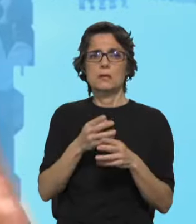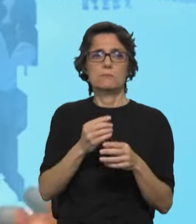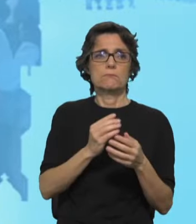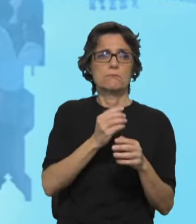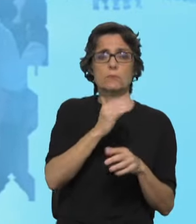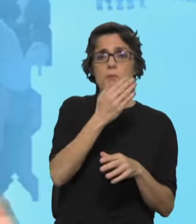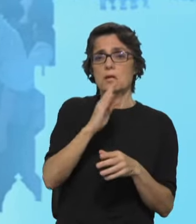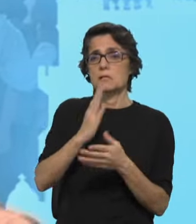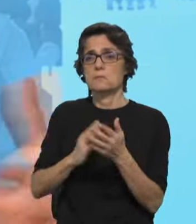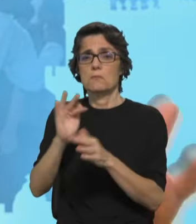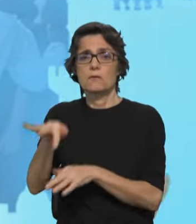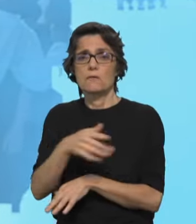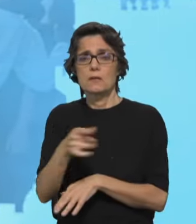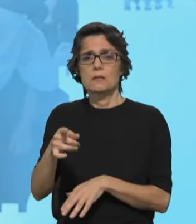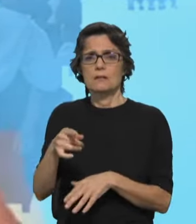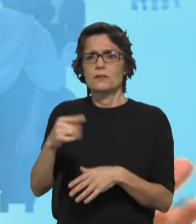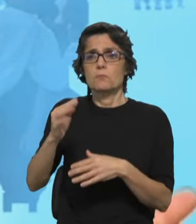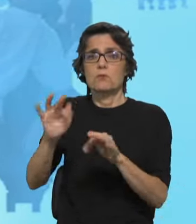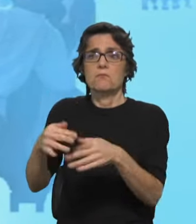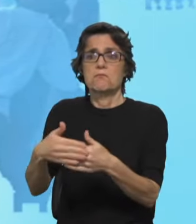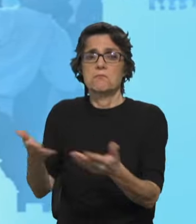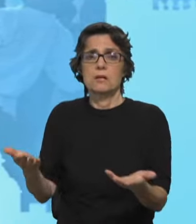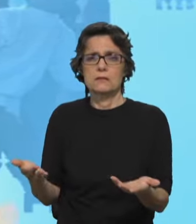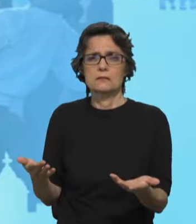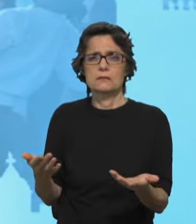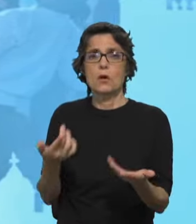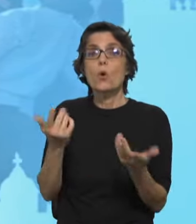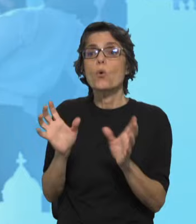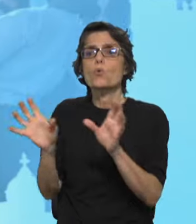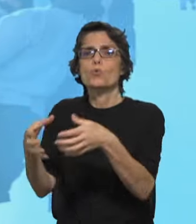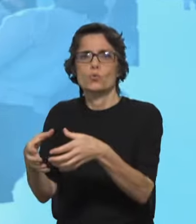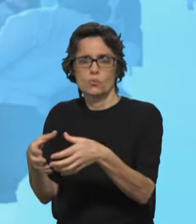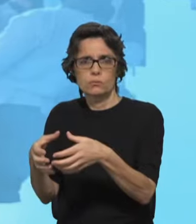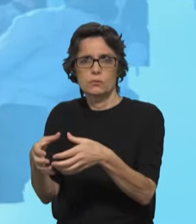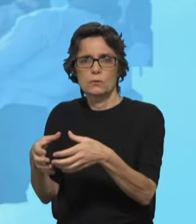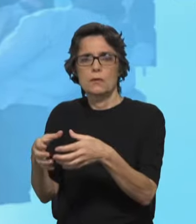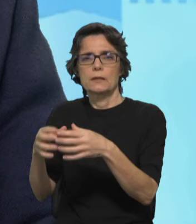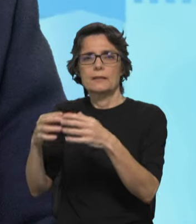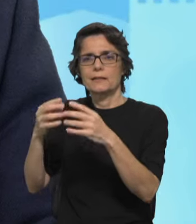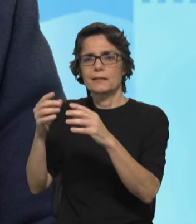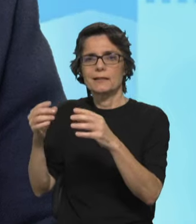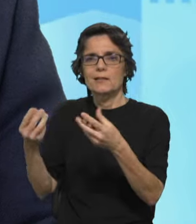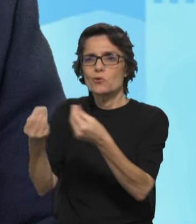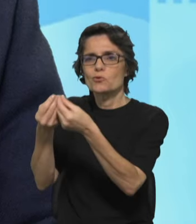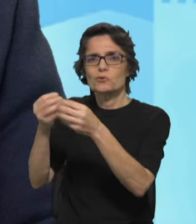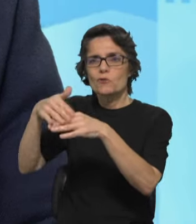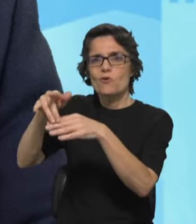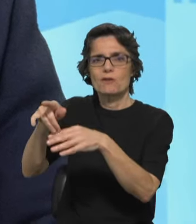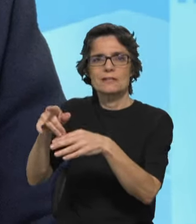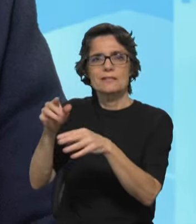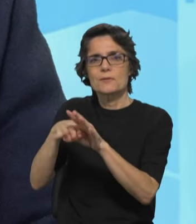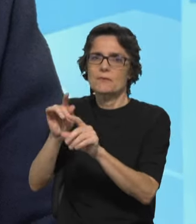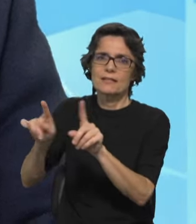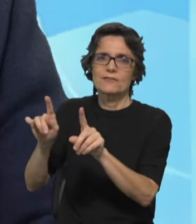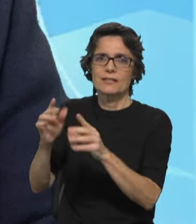grupo, ou no ambiente até de um retiro, por exemplo, onde a participação é completamente diferente. Sim, eu, mais uma